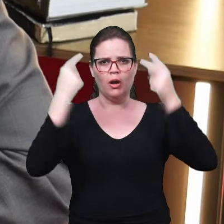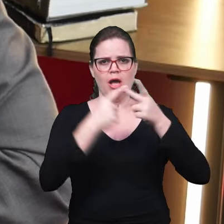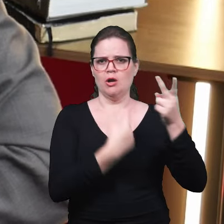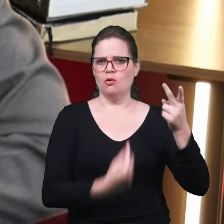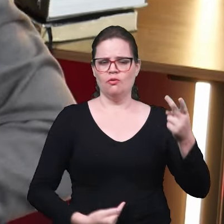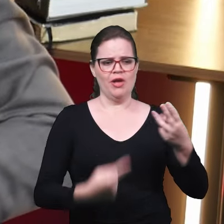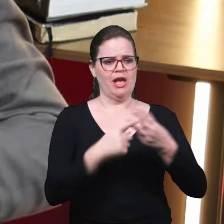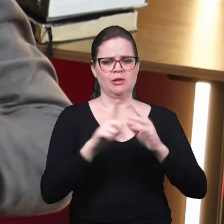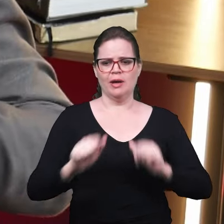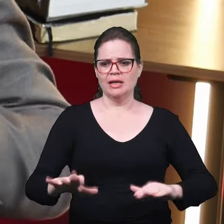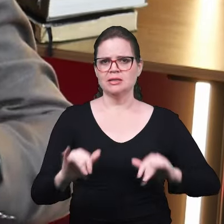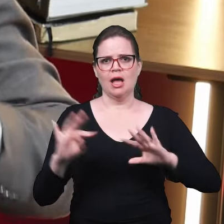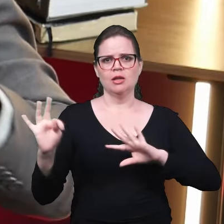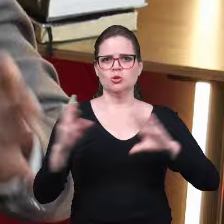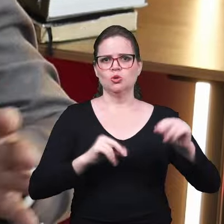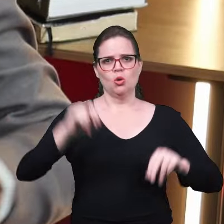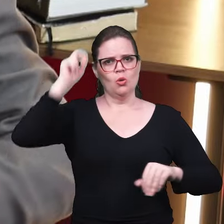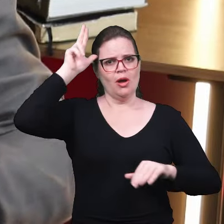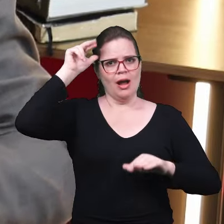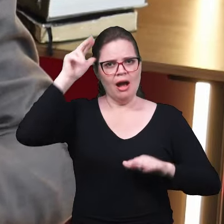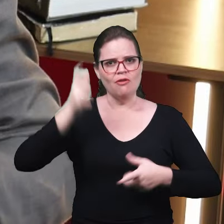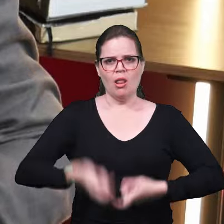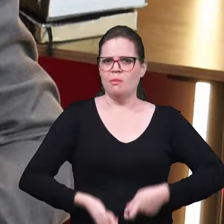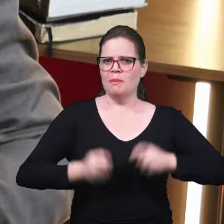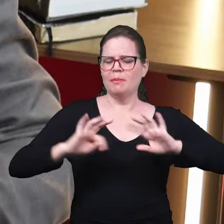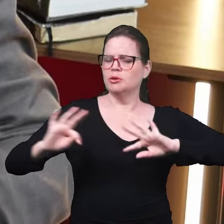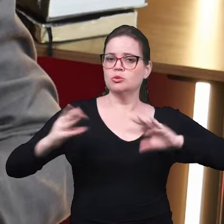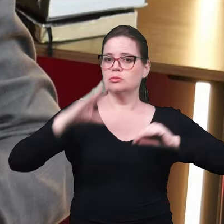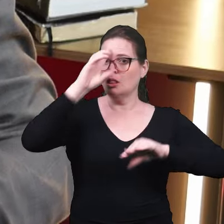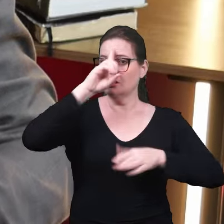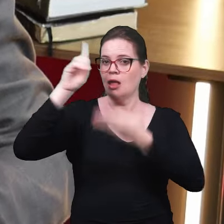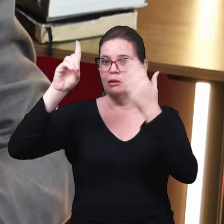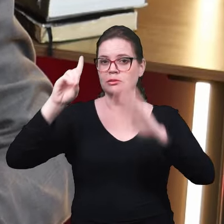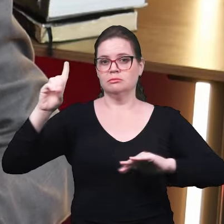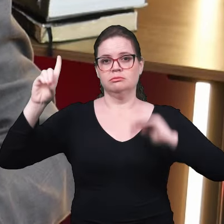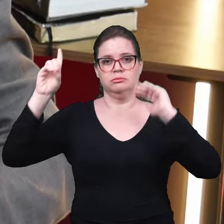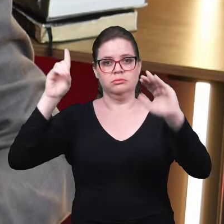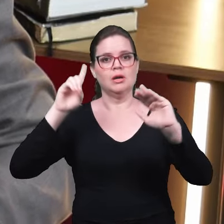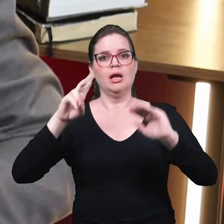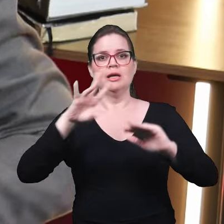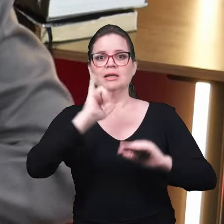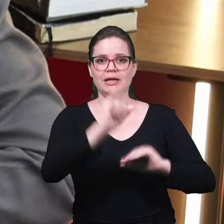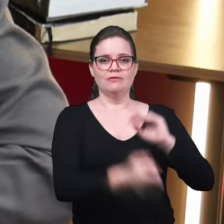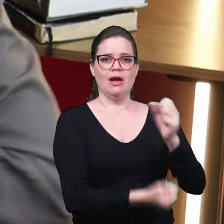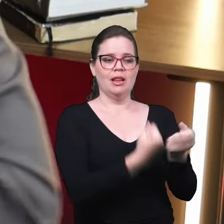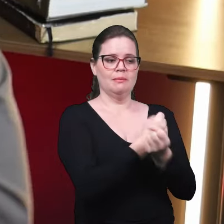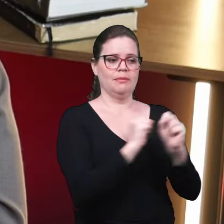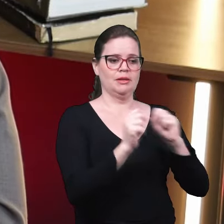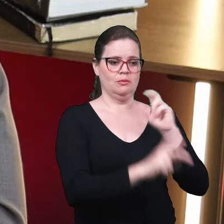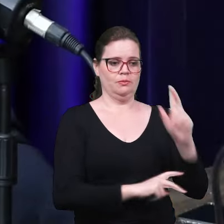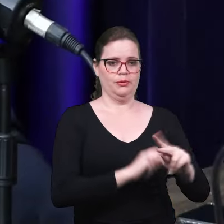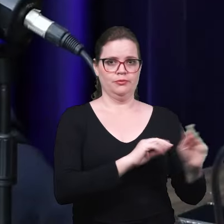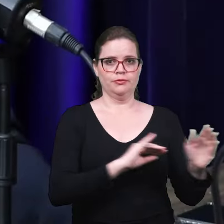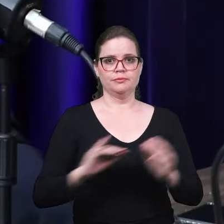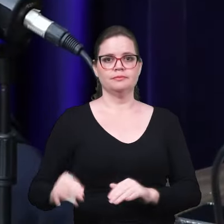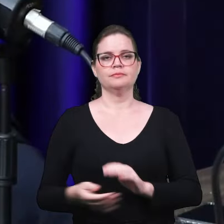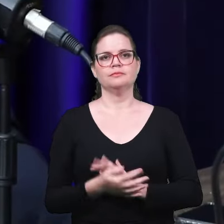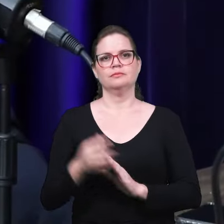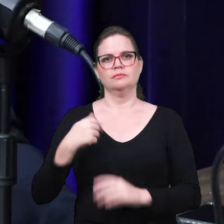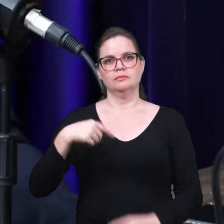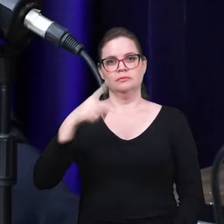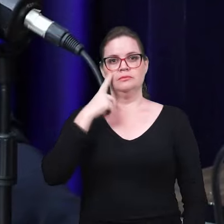os exércitos, sobre os cavalos, os cavaleiros. É esse Deus que ia fazer essa retirada do povo ali, né? É interessante porque